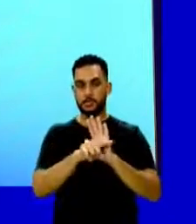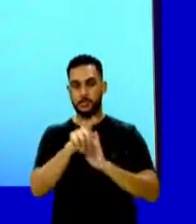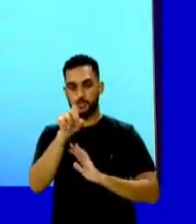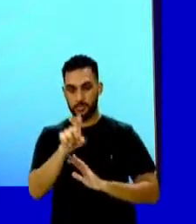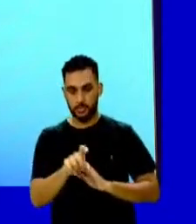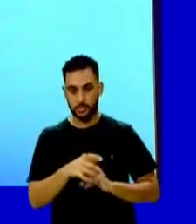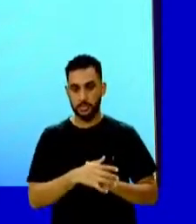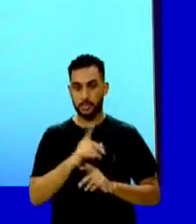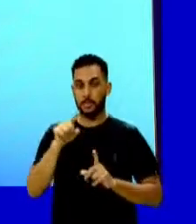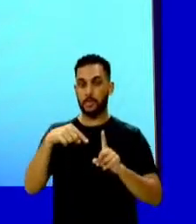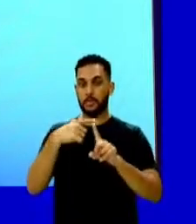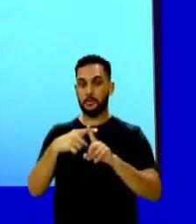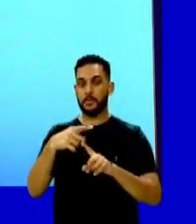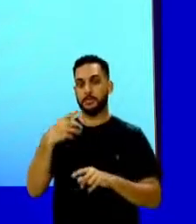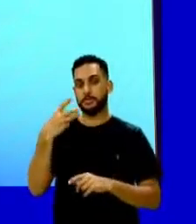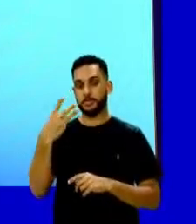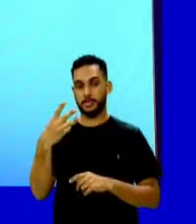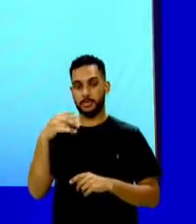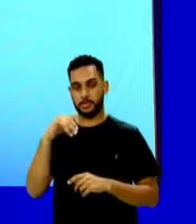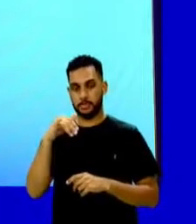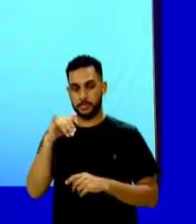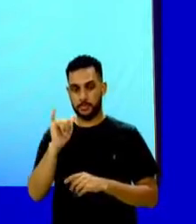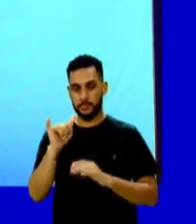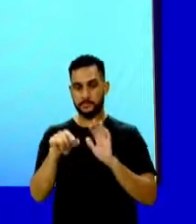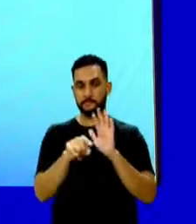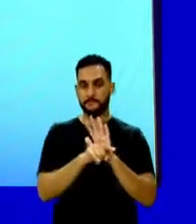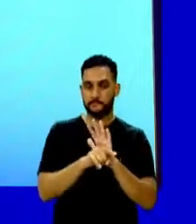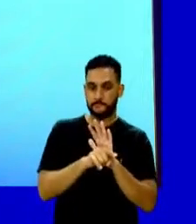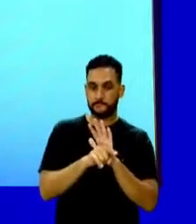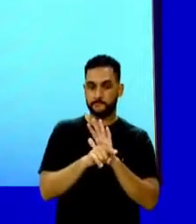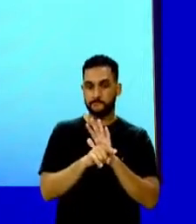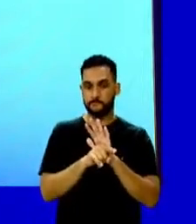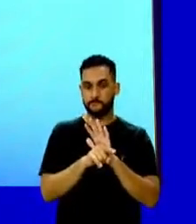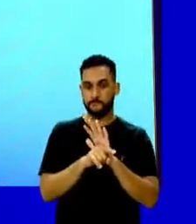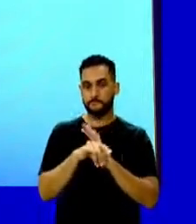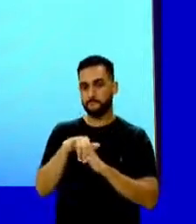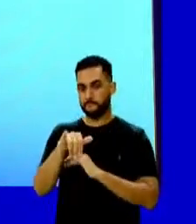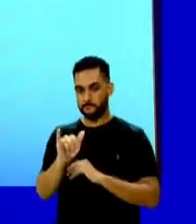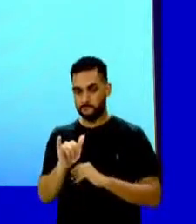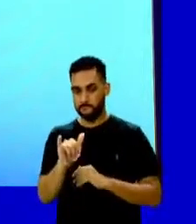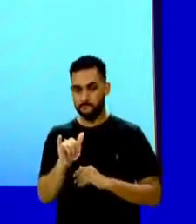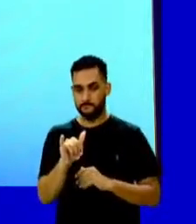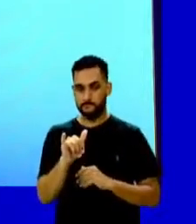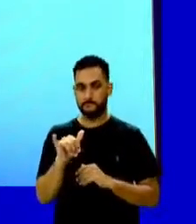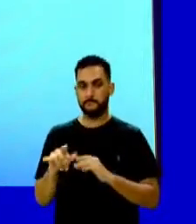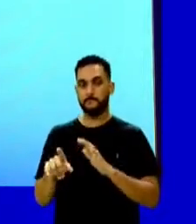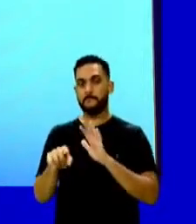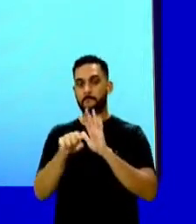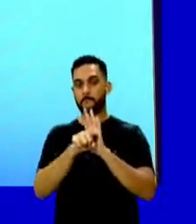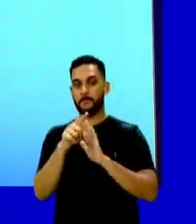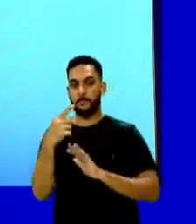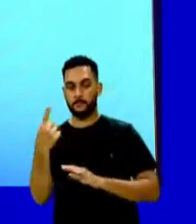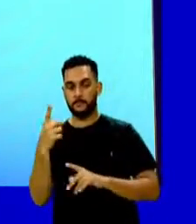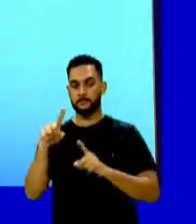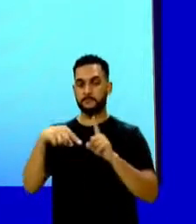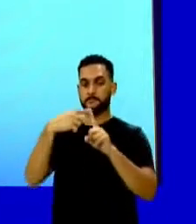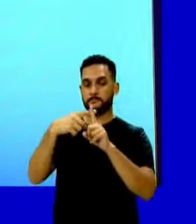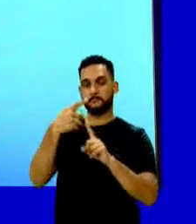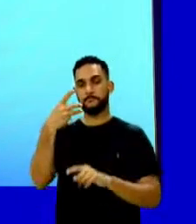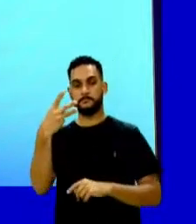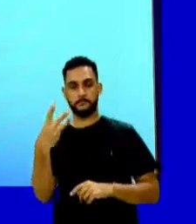+ 3y - Y - 1 +